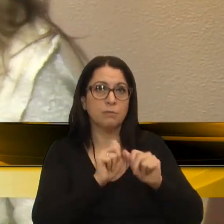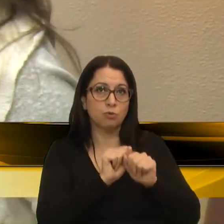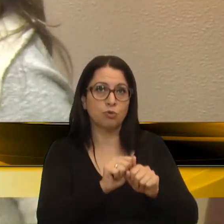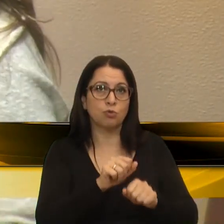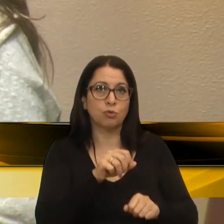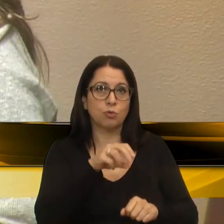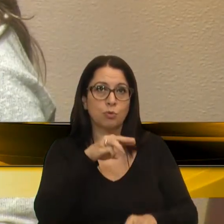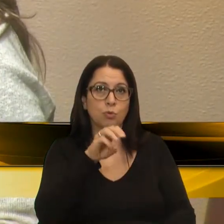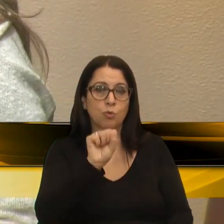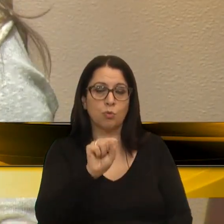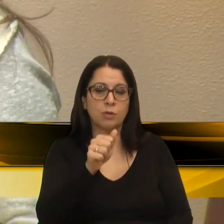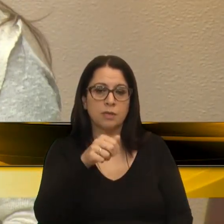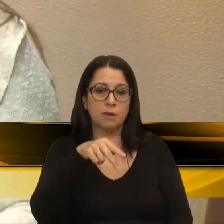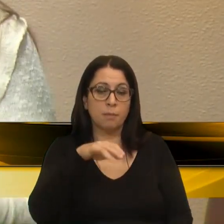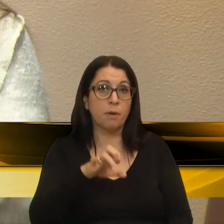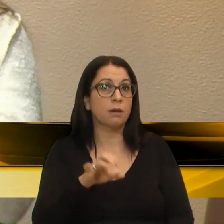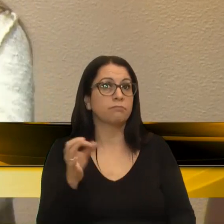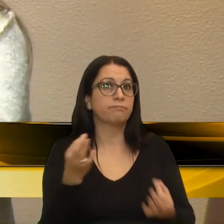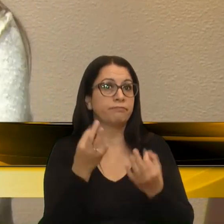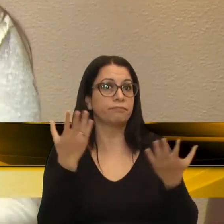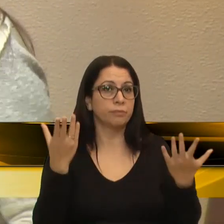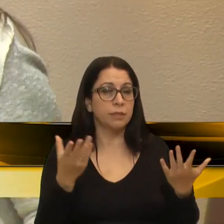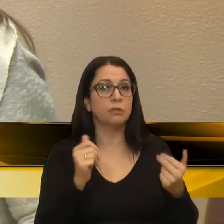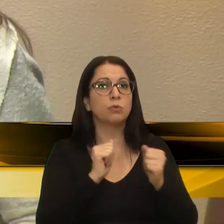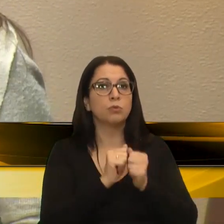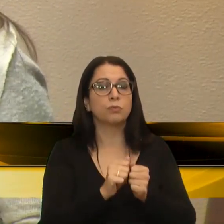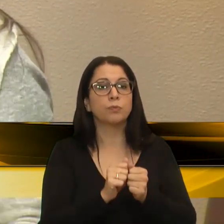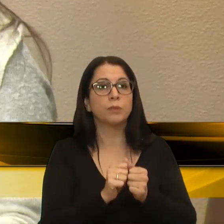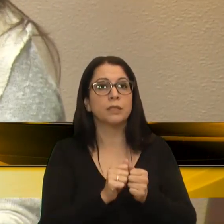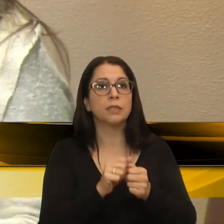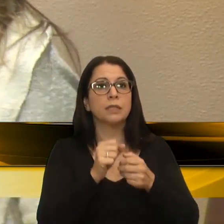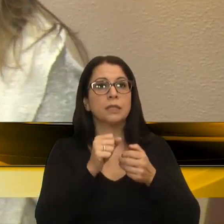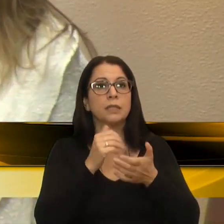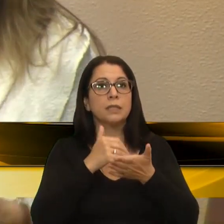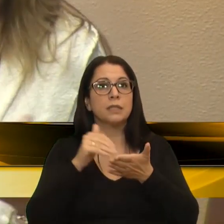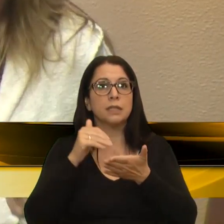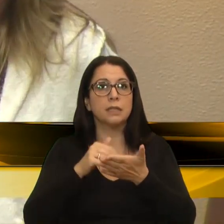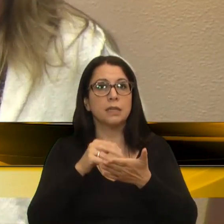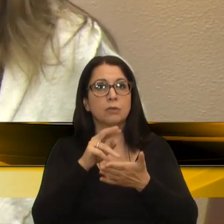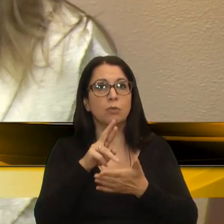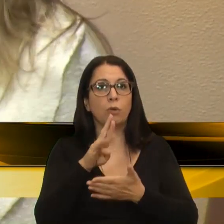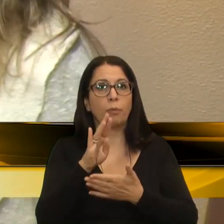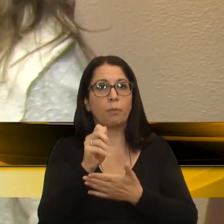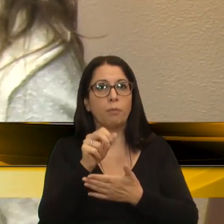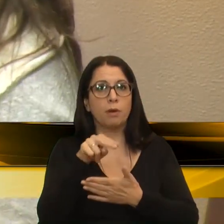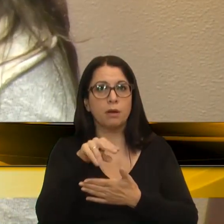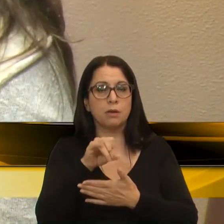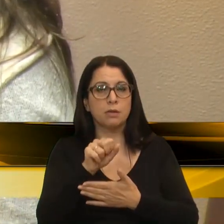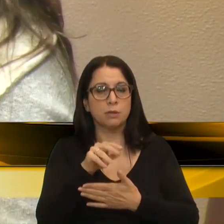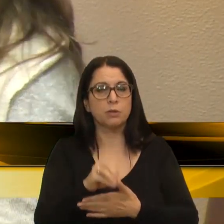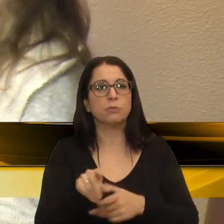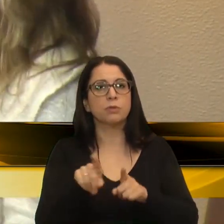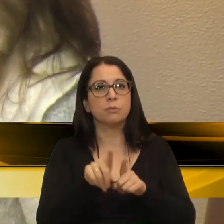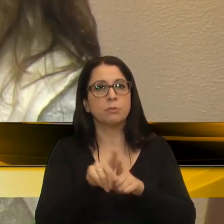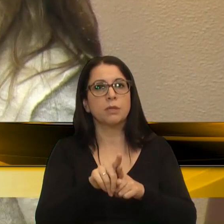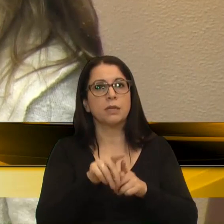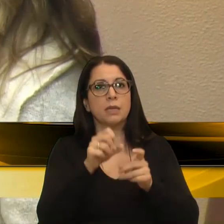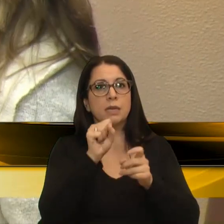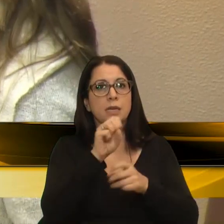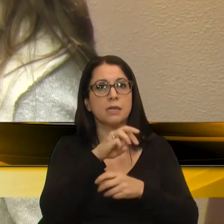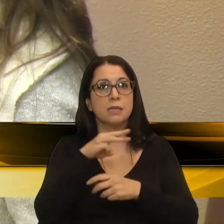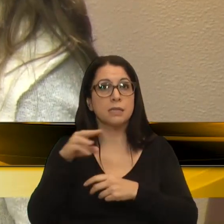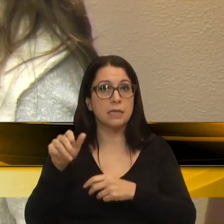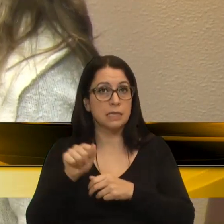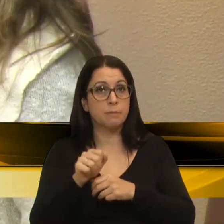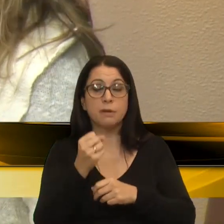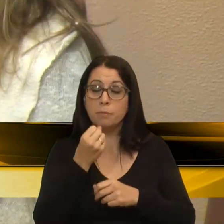foi fantástico. O momento que esteve conosco a secretária do Urbanismo e a secretária Patrícia da SEMA também foi muito